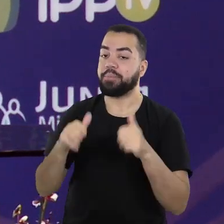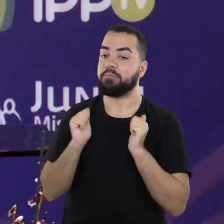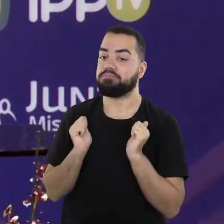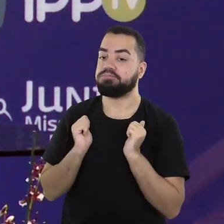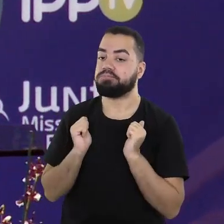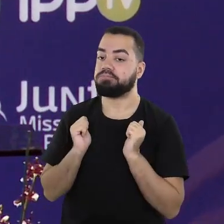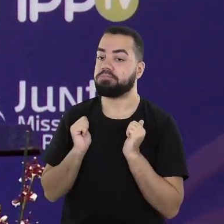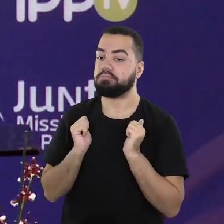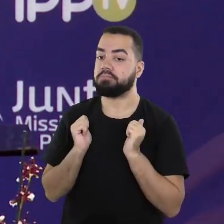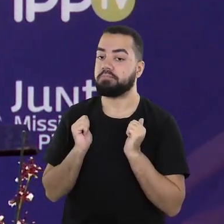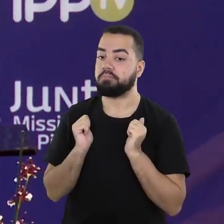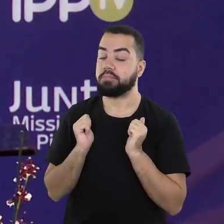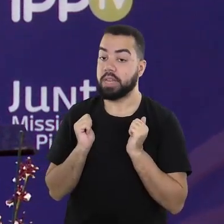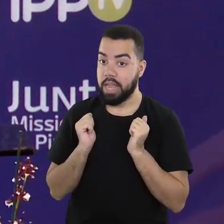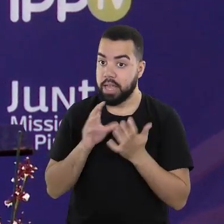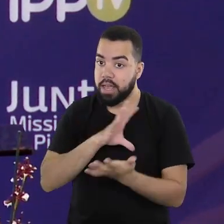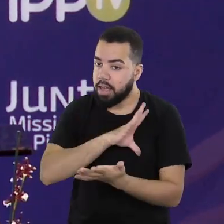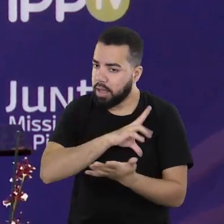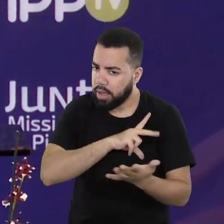E meus amados irmãos,